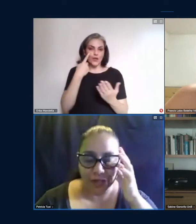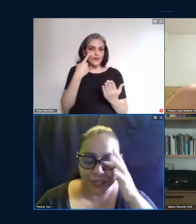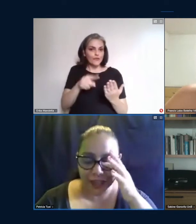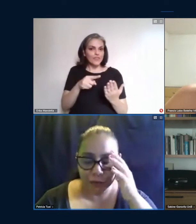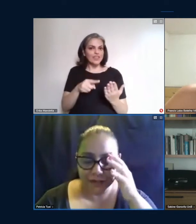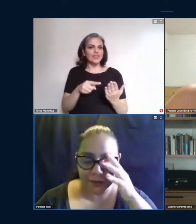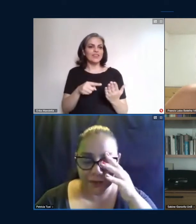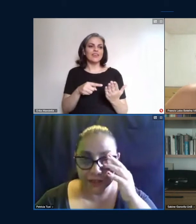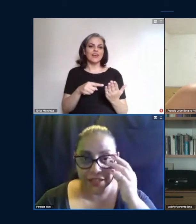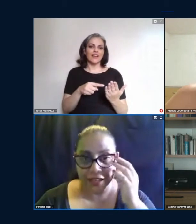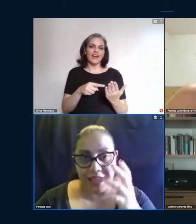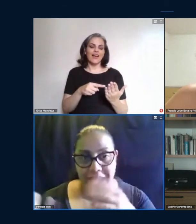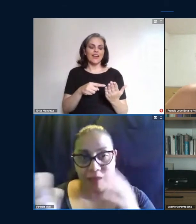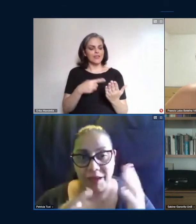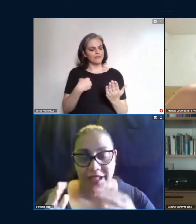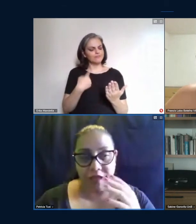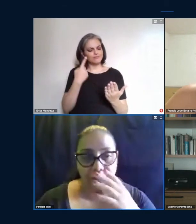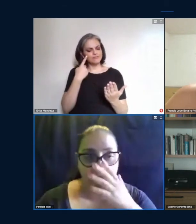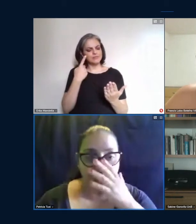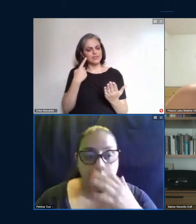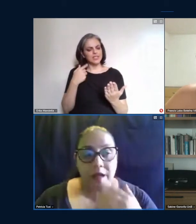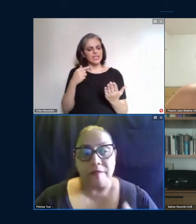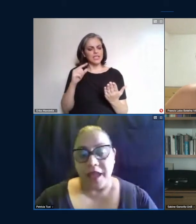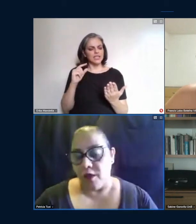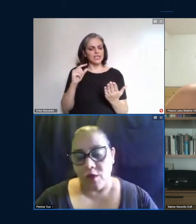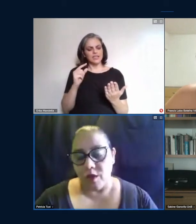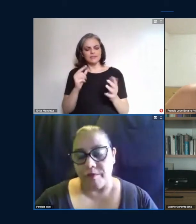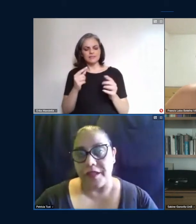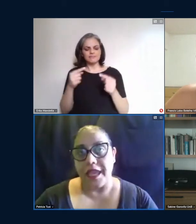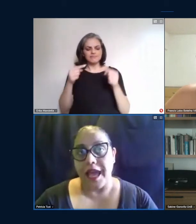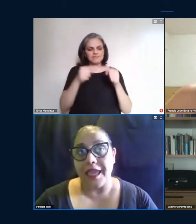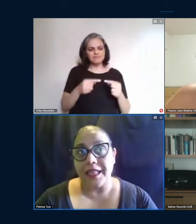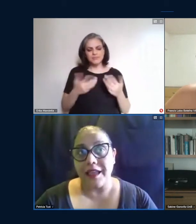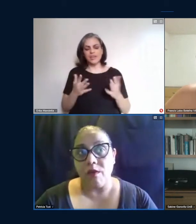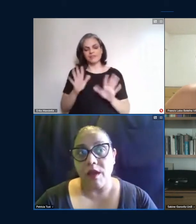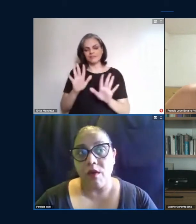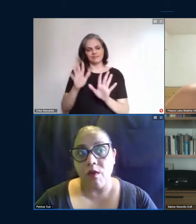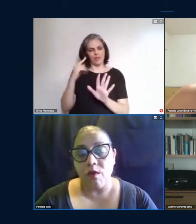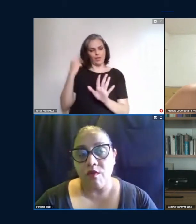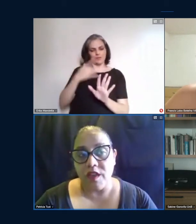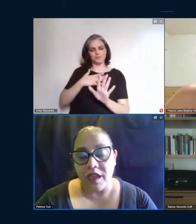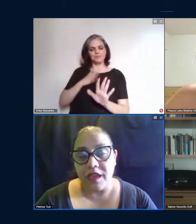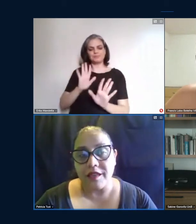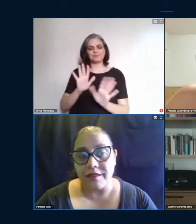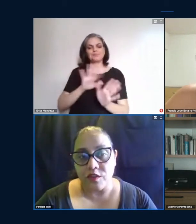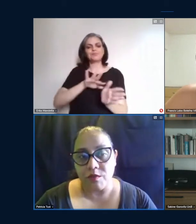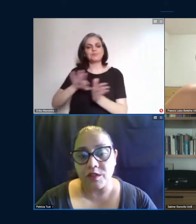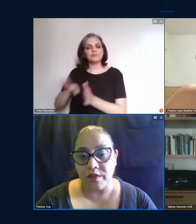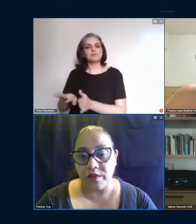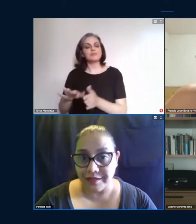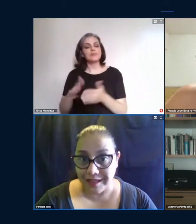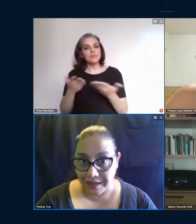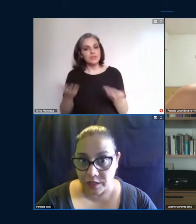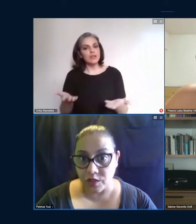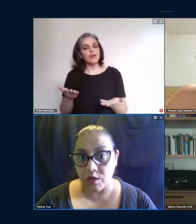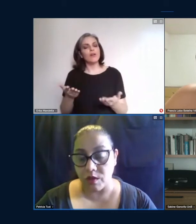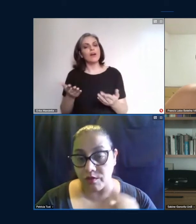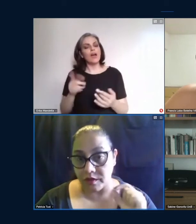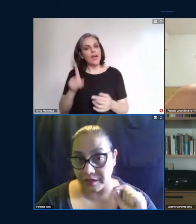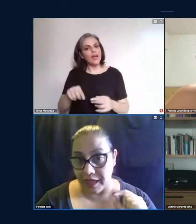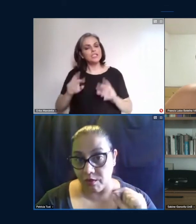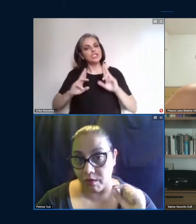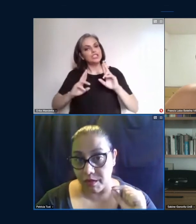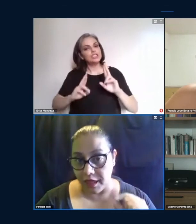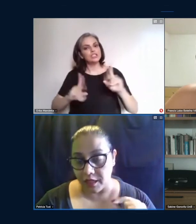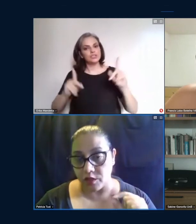aí eu fui predicar para saber quem é que mandava em quem, é loucura, e aí, então, eu vi que existe uma diferença grande de